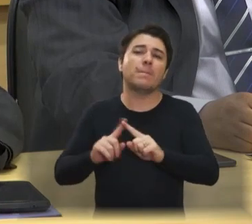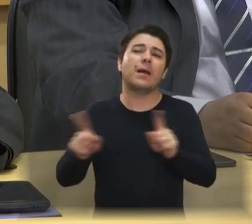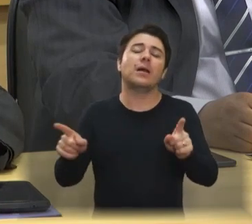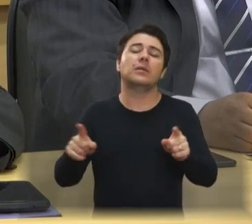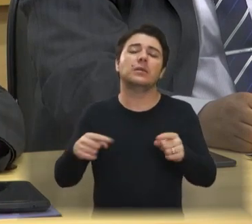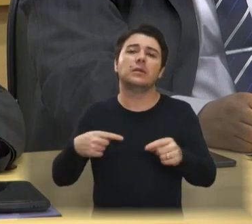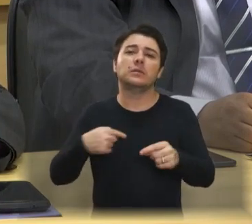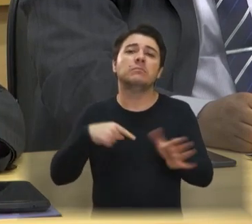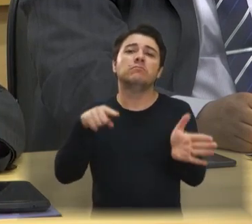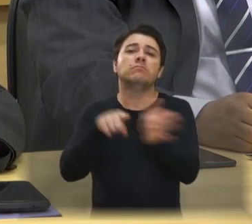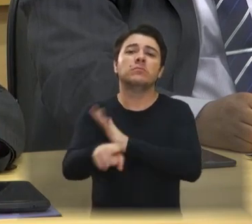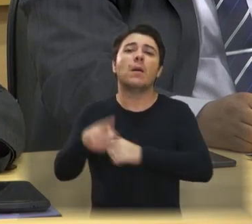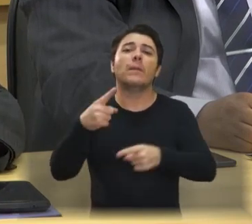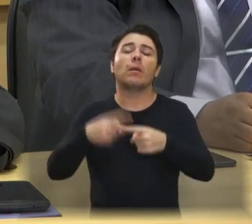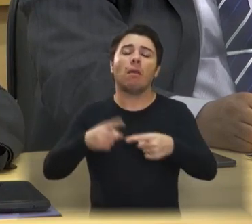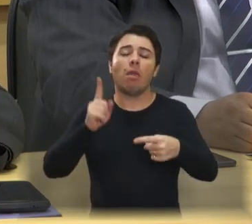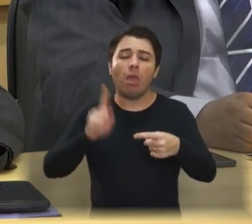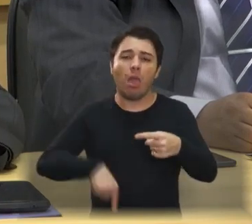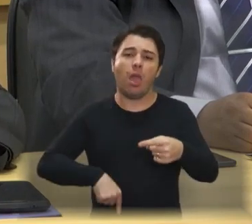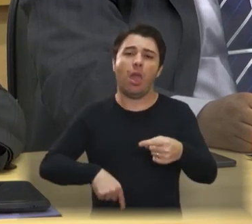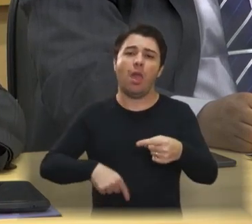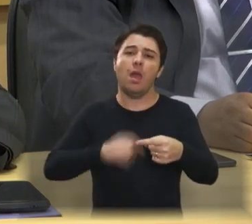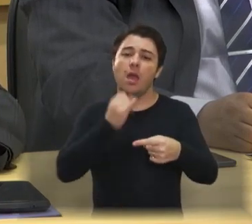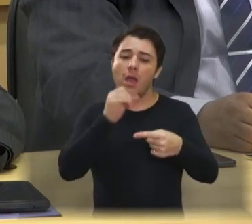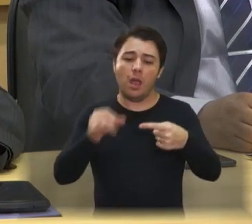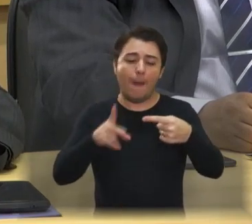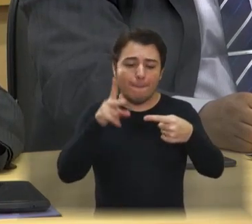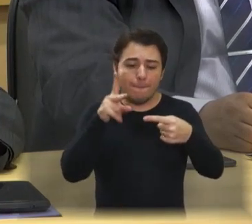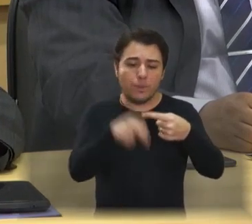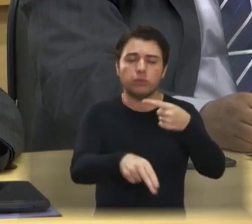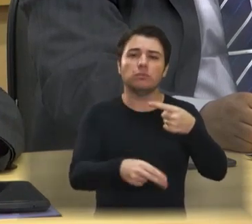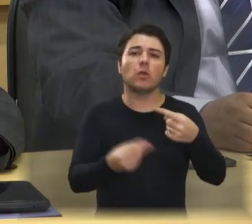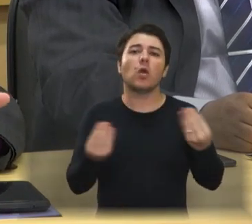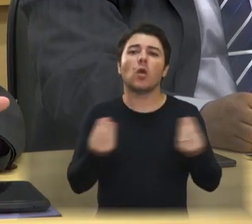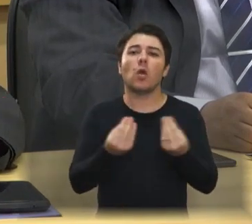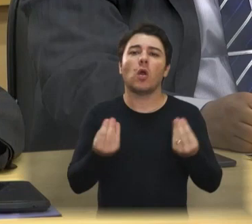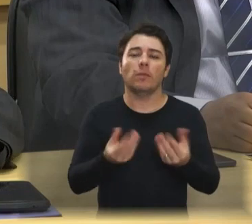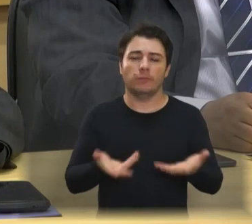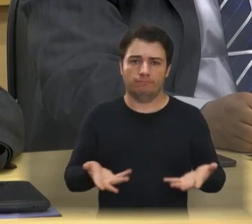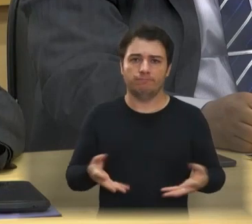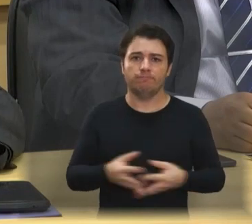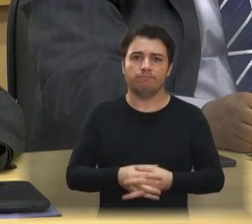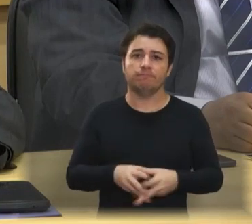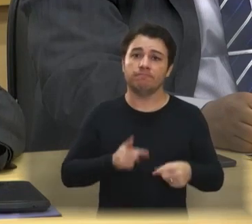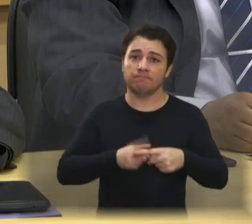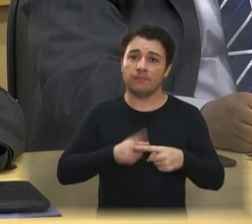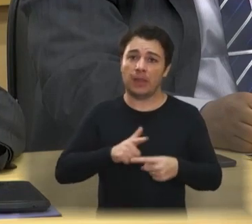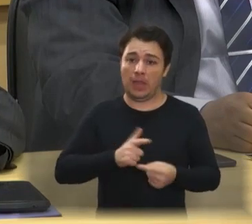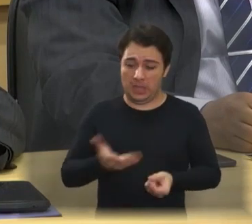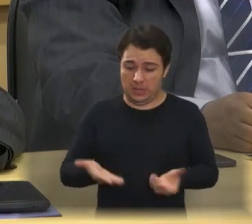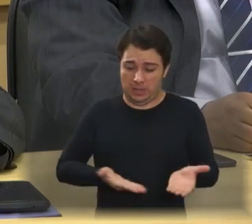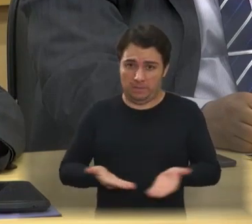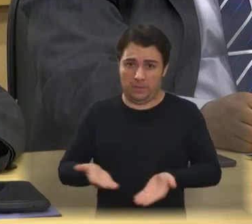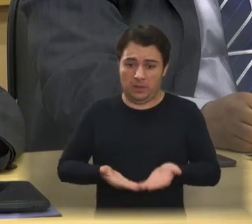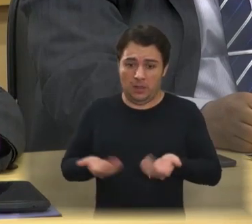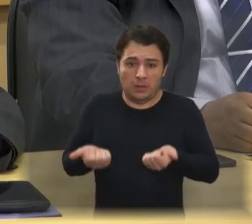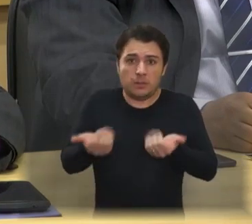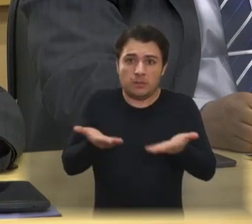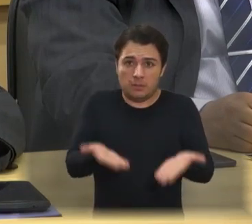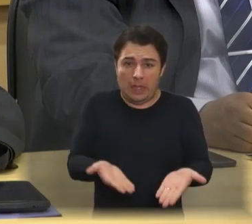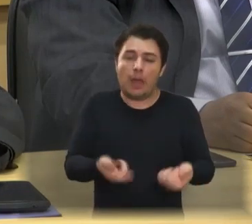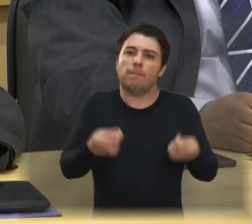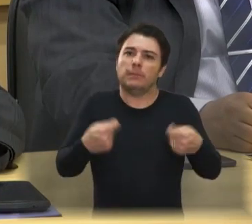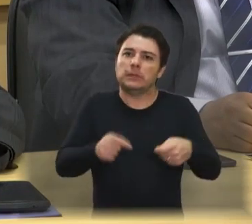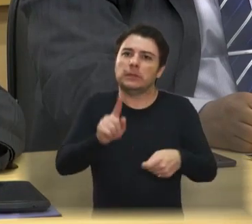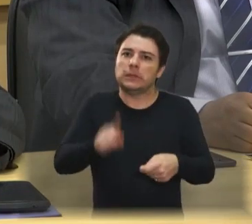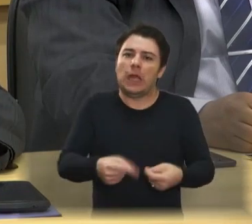interrupção a gente parte do pressuposto né E que um serviço quando ele é colocado à disposição do Consumidor né ele tem que ser um